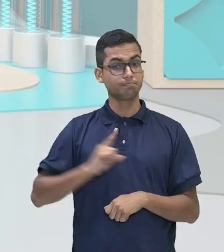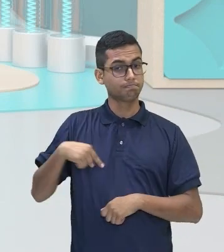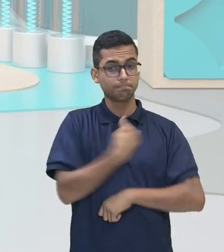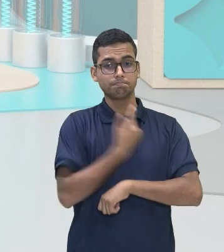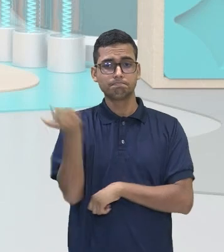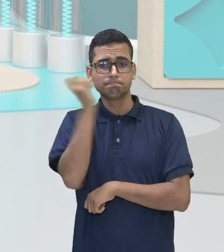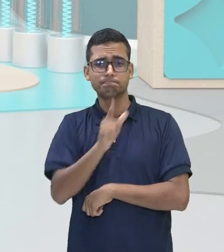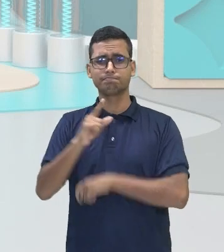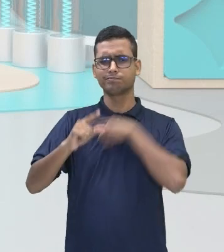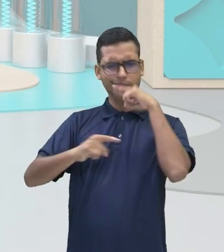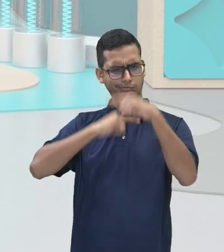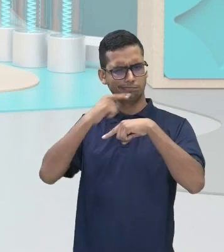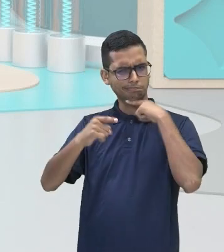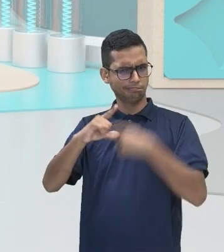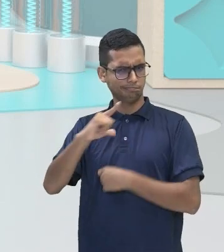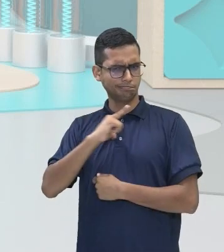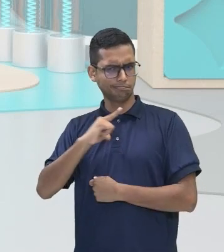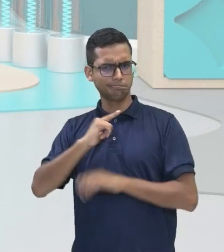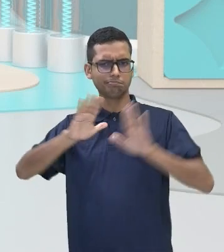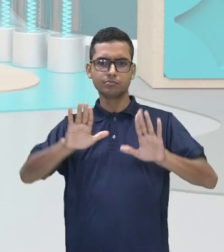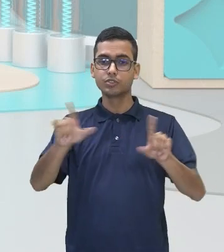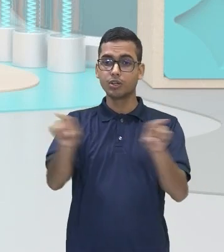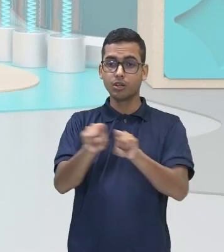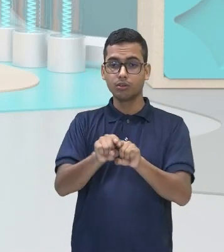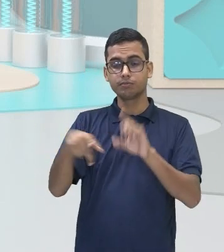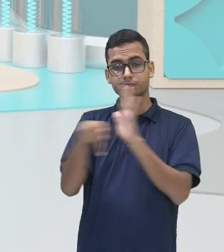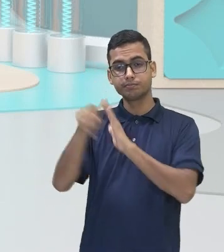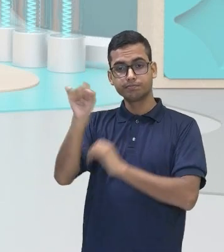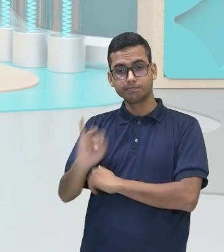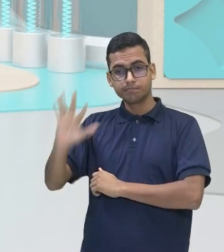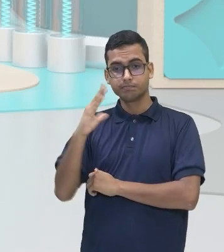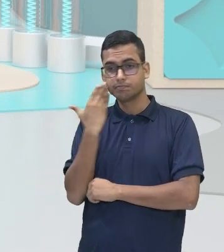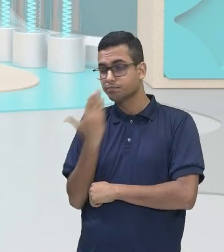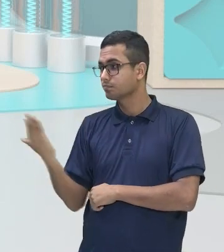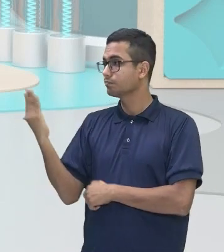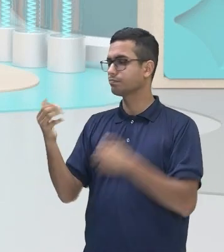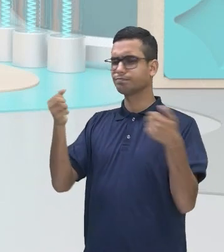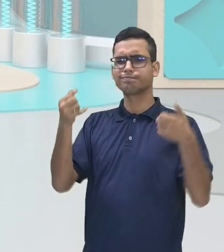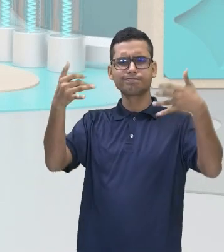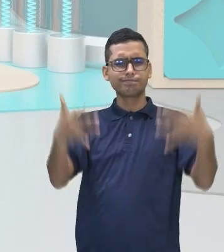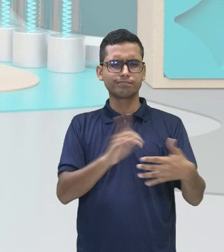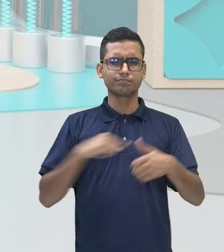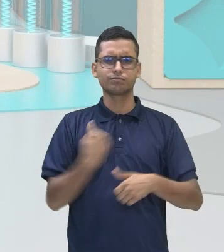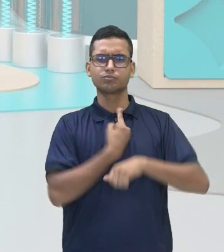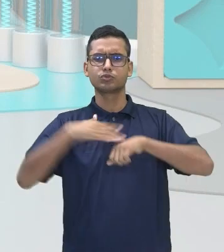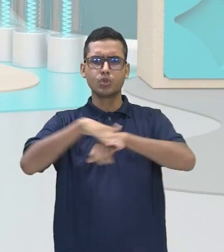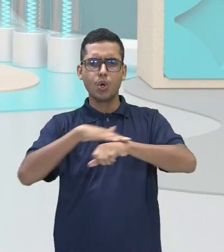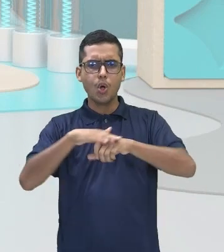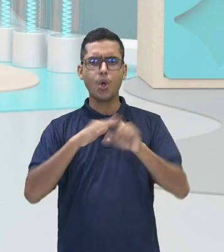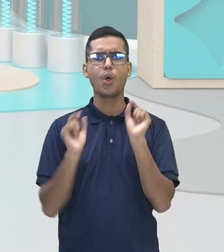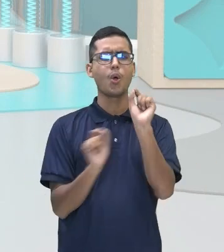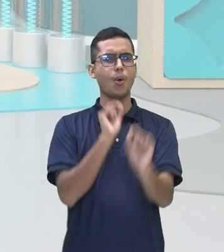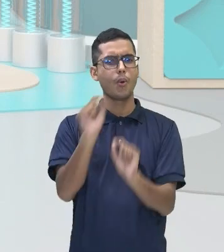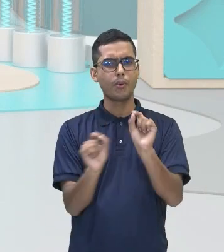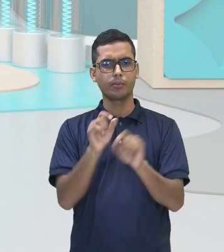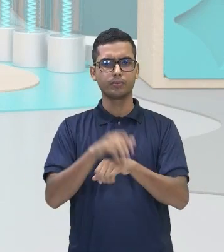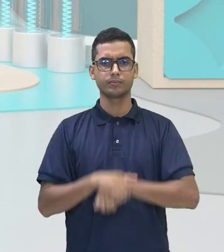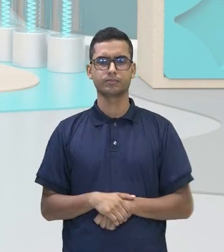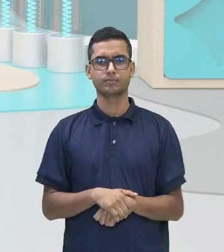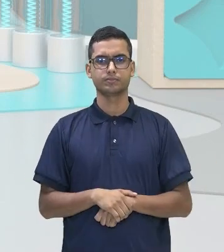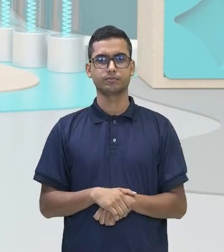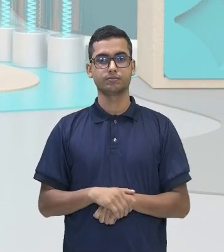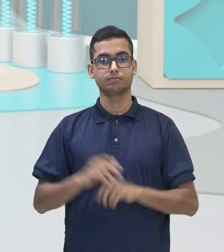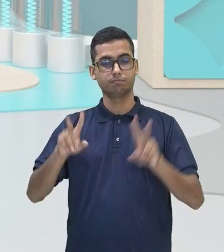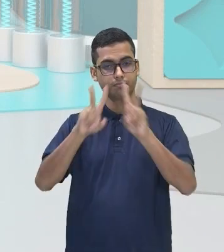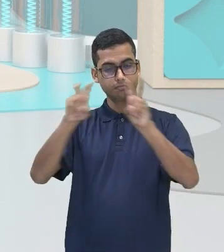essa dúvida, né, essas imagens, elas tratam e falam sobre algo que nós vamos conversar um pouco mais nesta aula, sobre